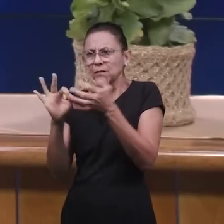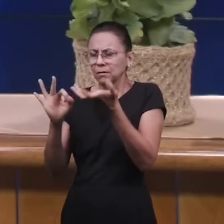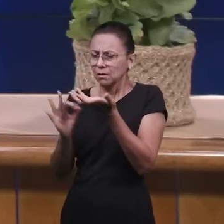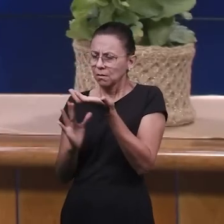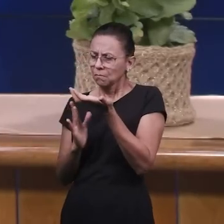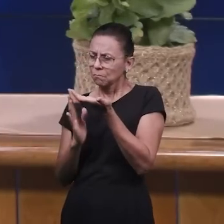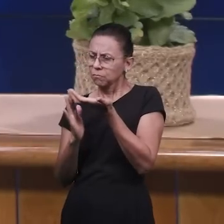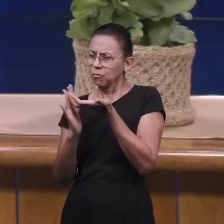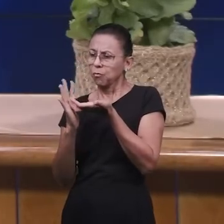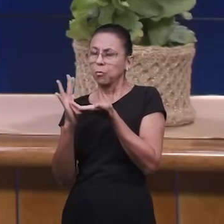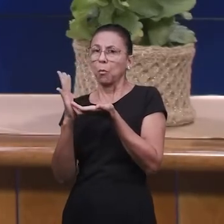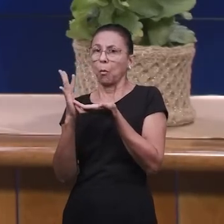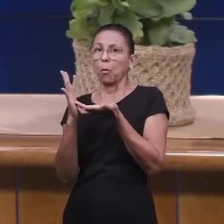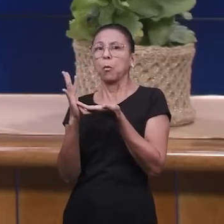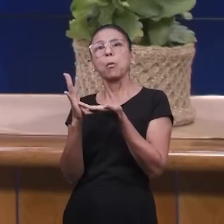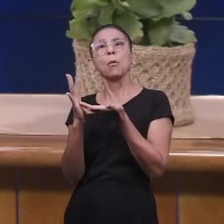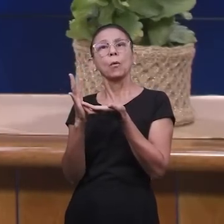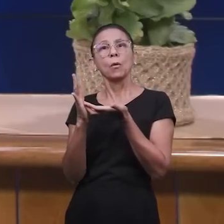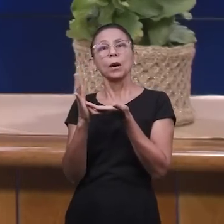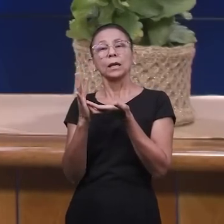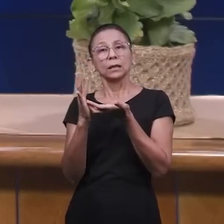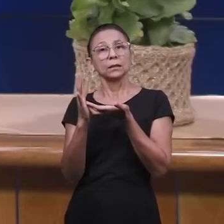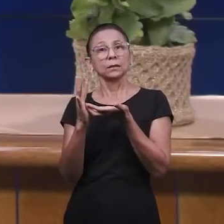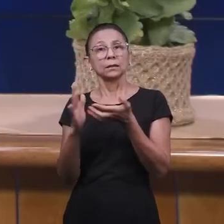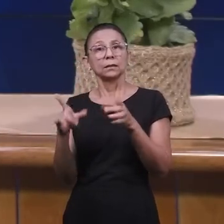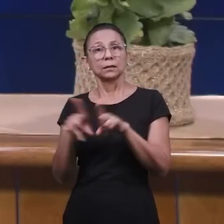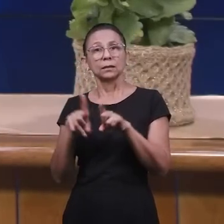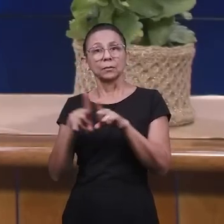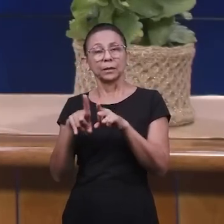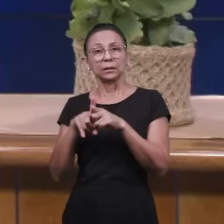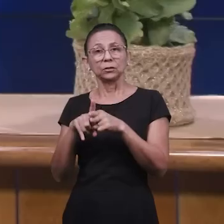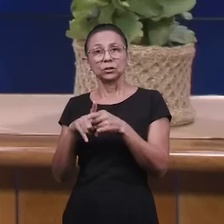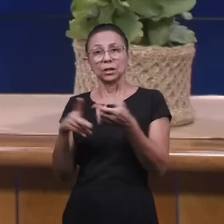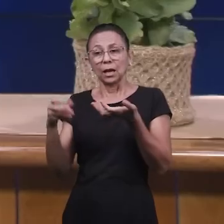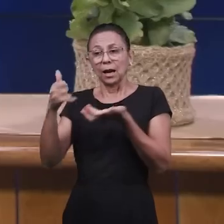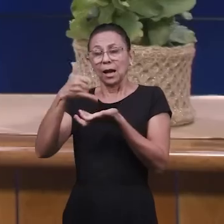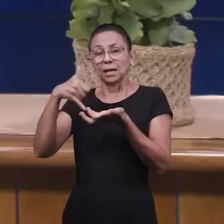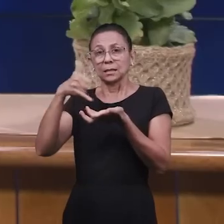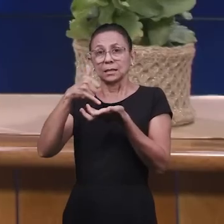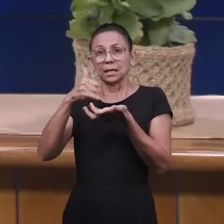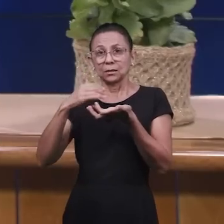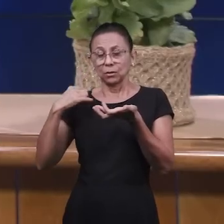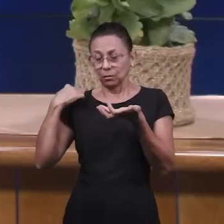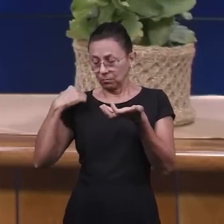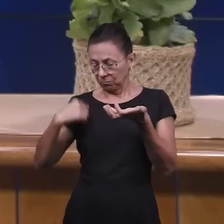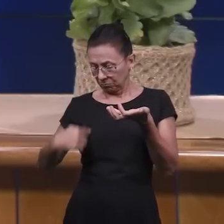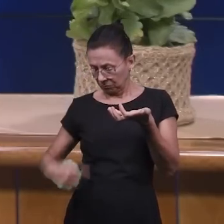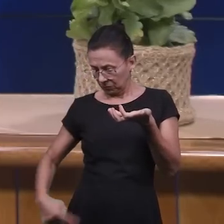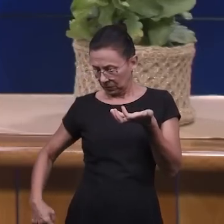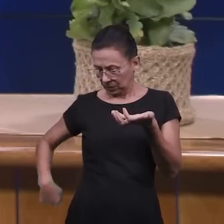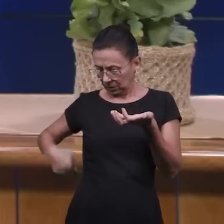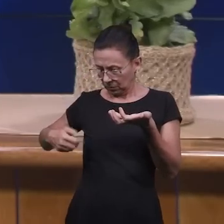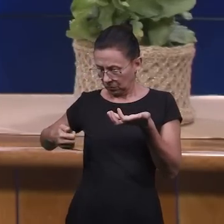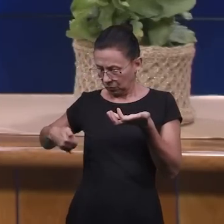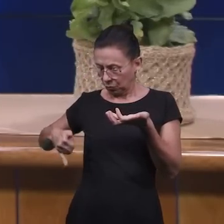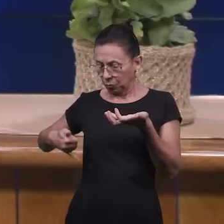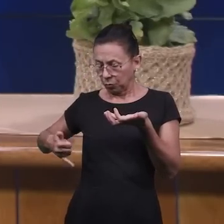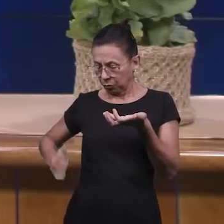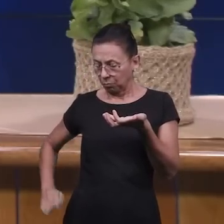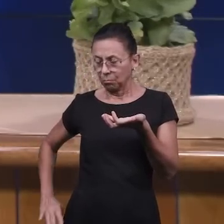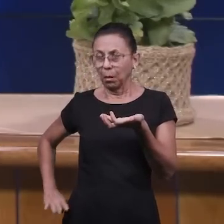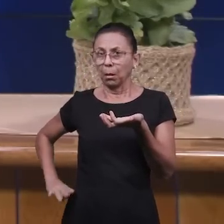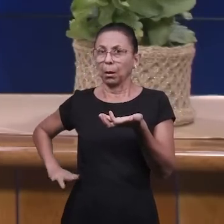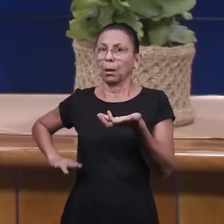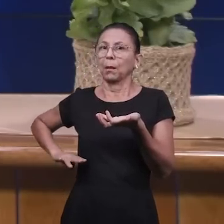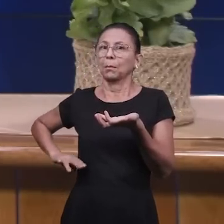anda em novidade de vida. Por isso que o Senhor respondeu para as loucas, quando elas bateram a porta e